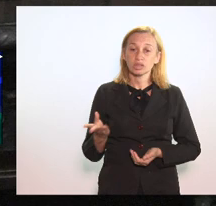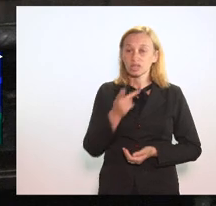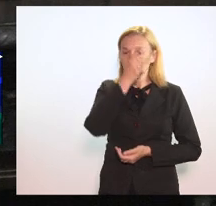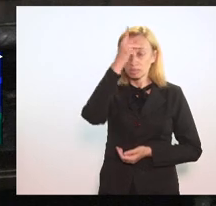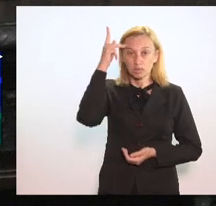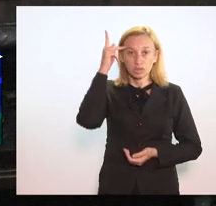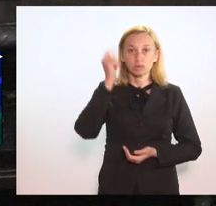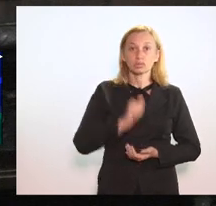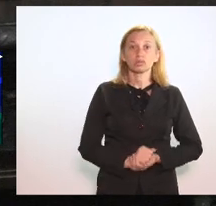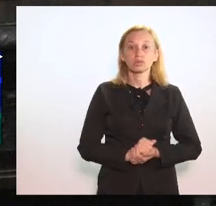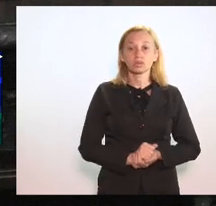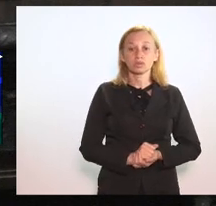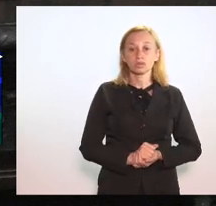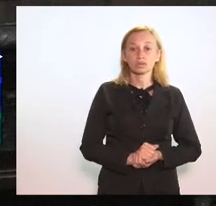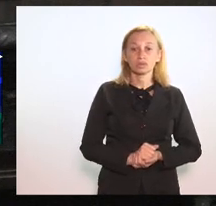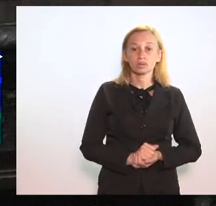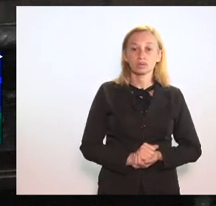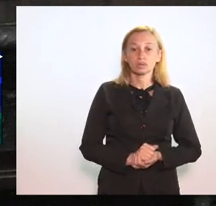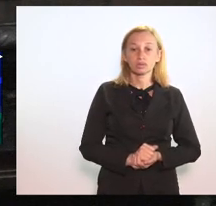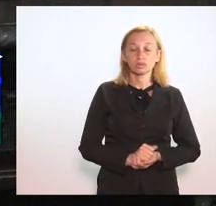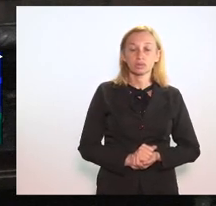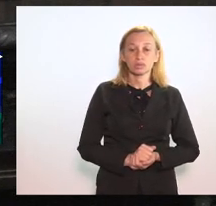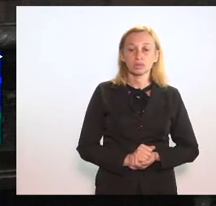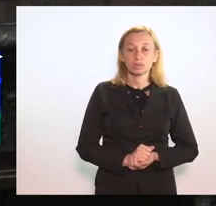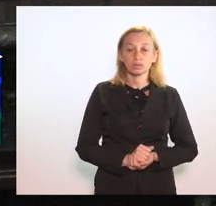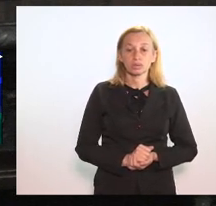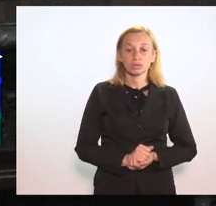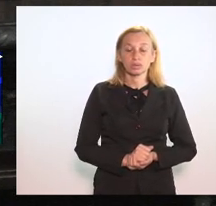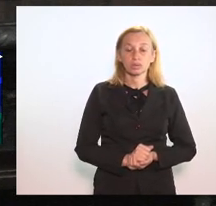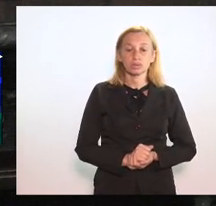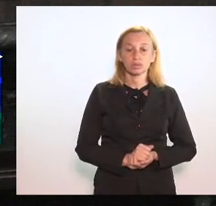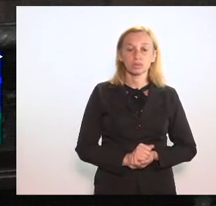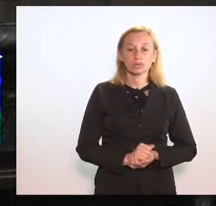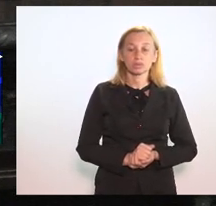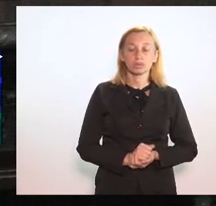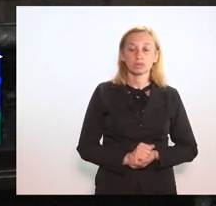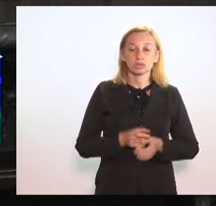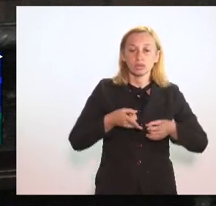pessoas e brusca de um leito hospitalar